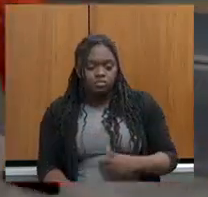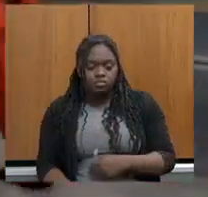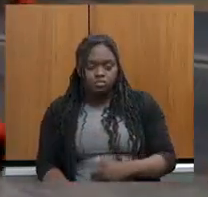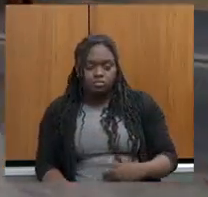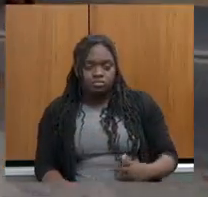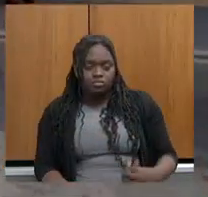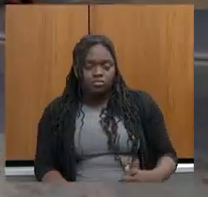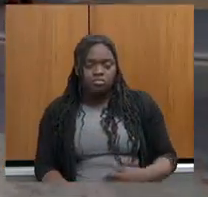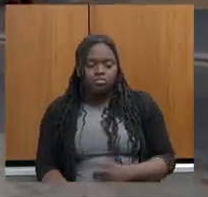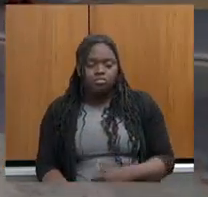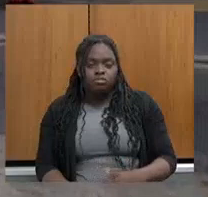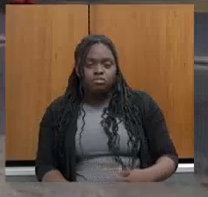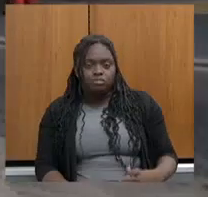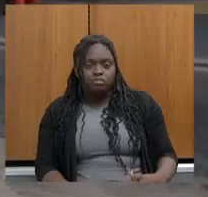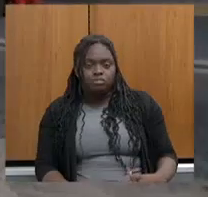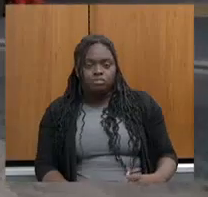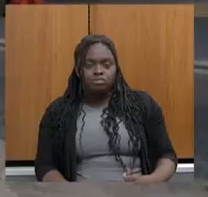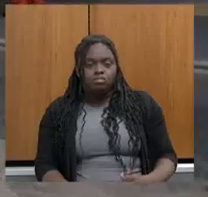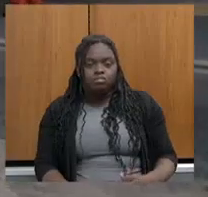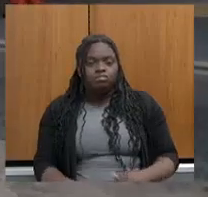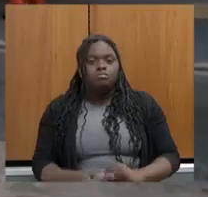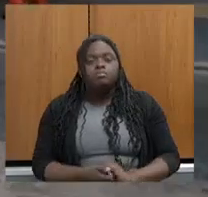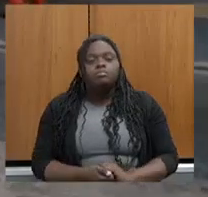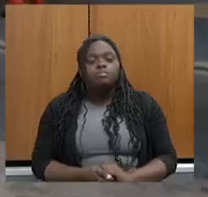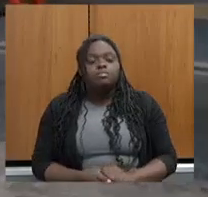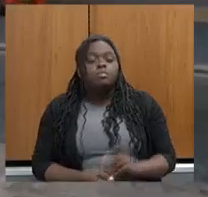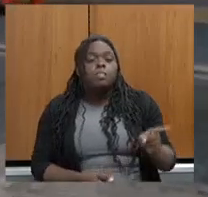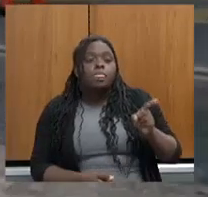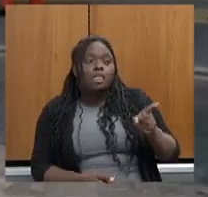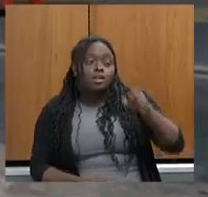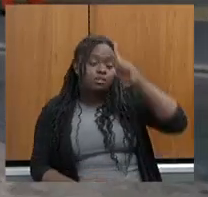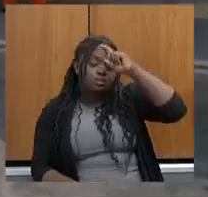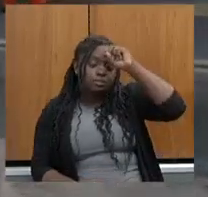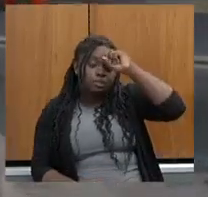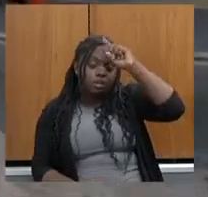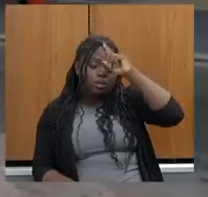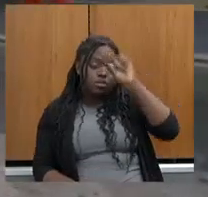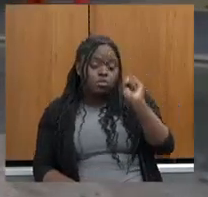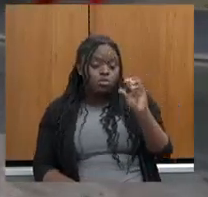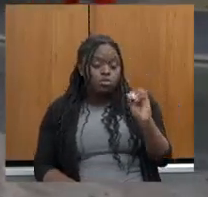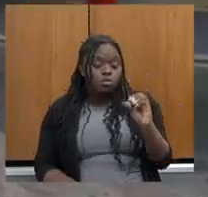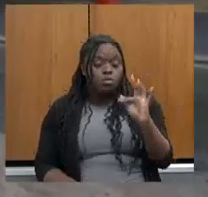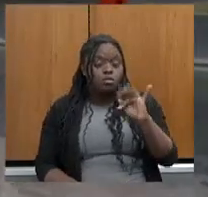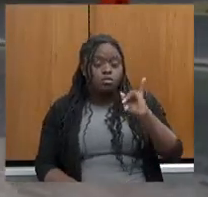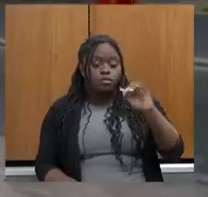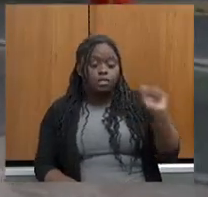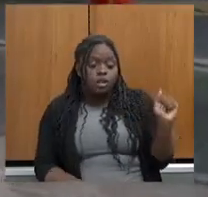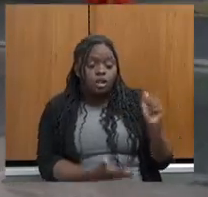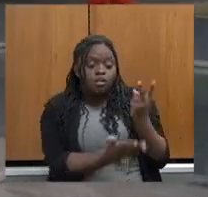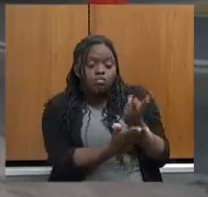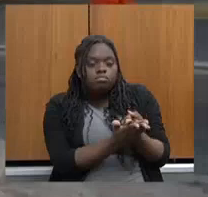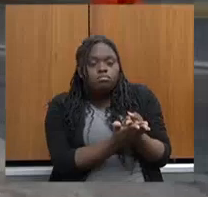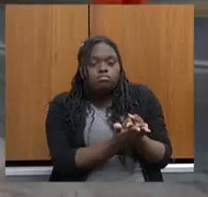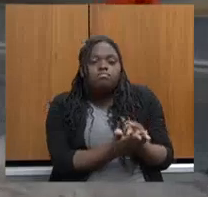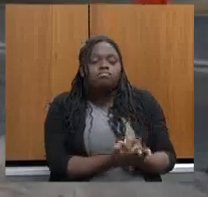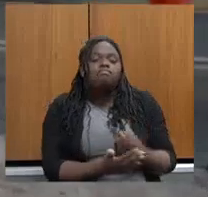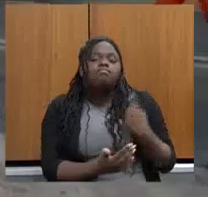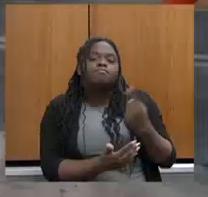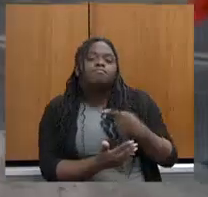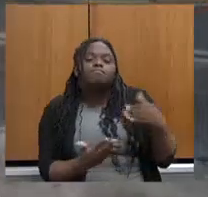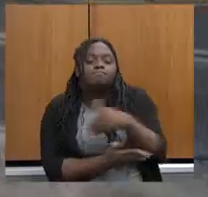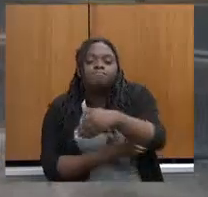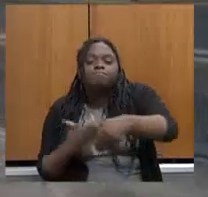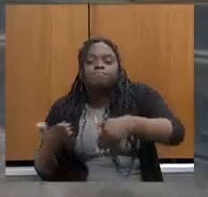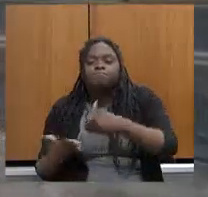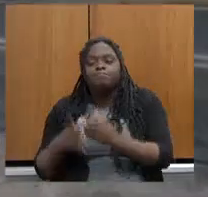que congênito é que ela está internado no Hospital Sofia Feldman e nós vamos transportar ela para Porto